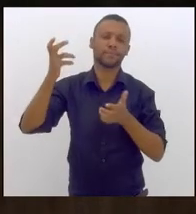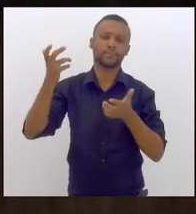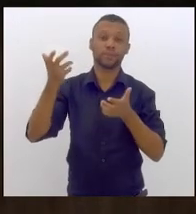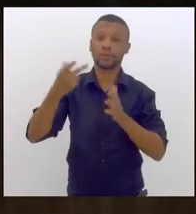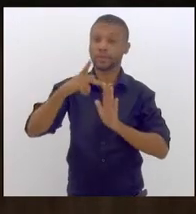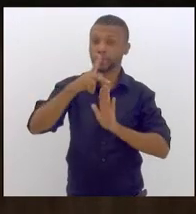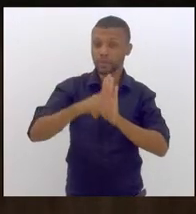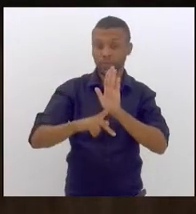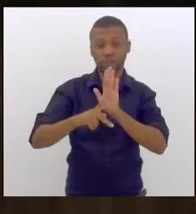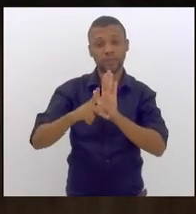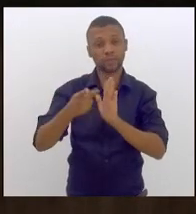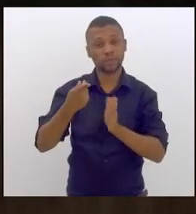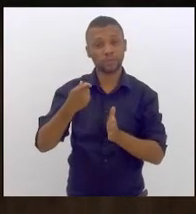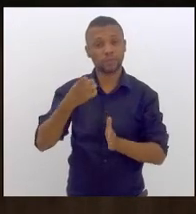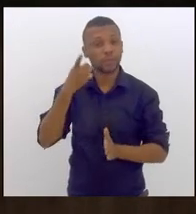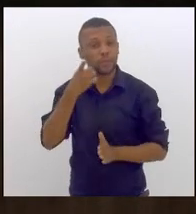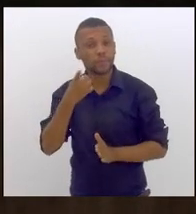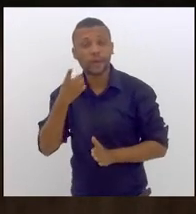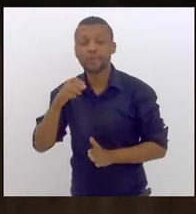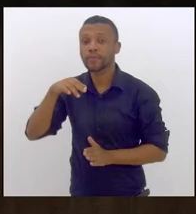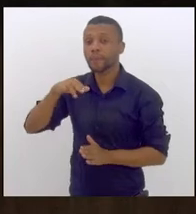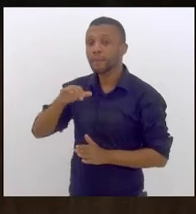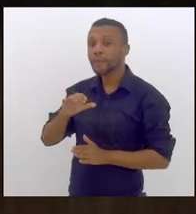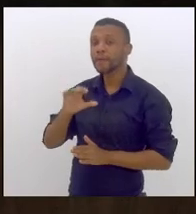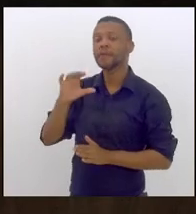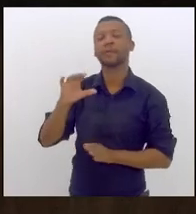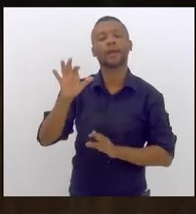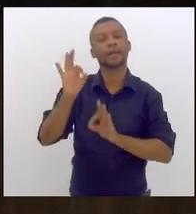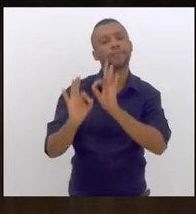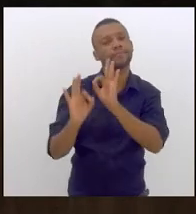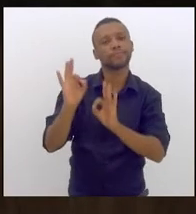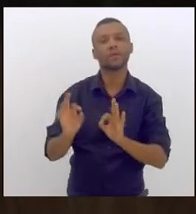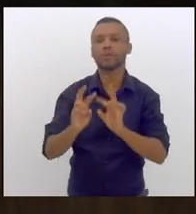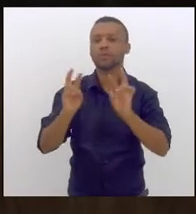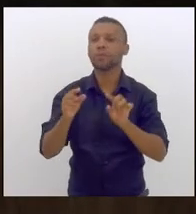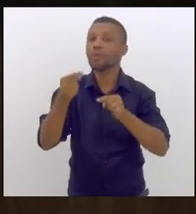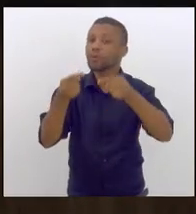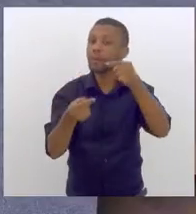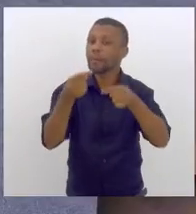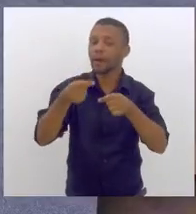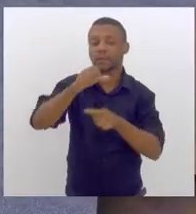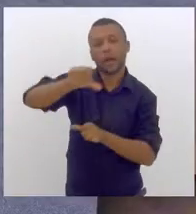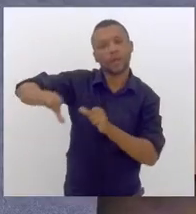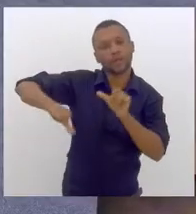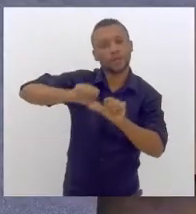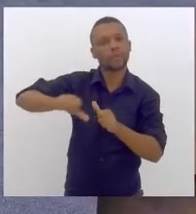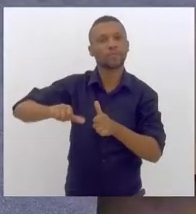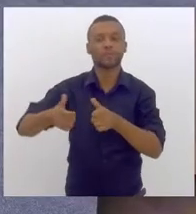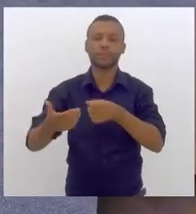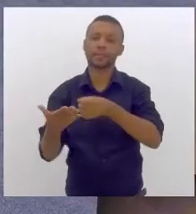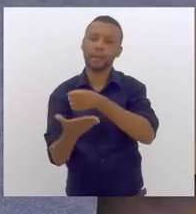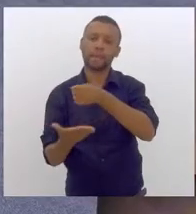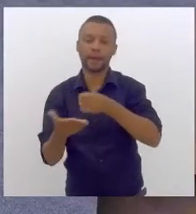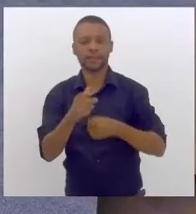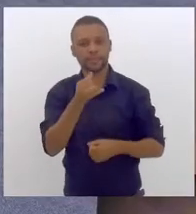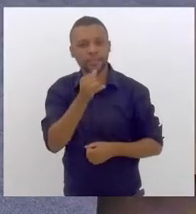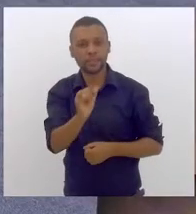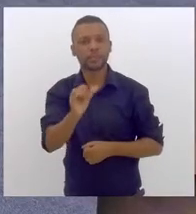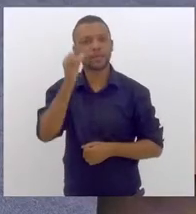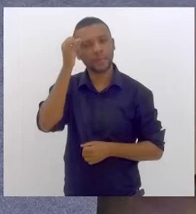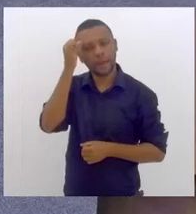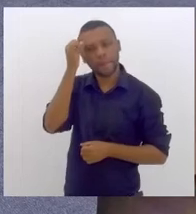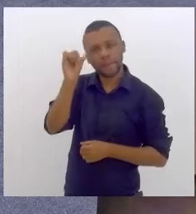Mink remonta, por um lado, ao debate sobre a renovação das matrizes energéticas, sobre a prevenção